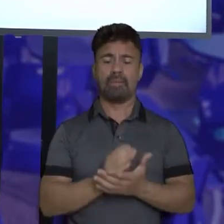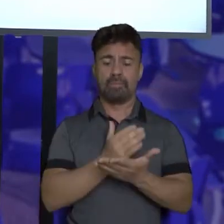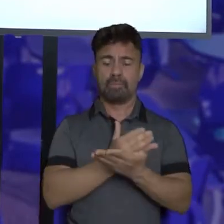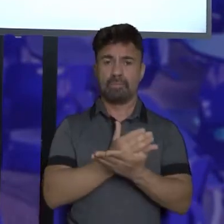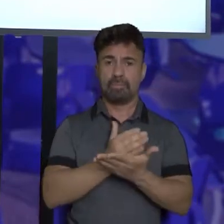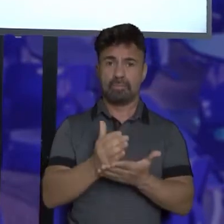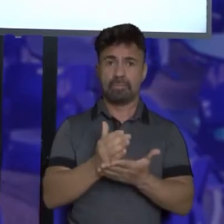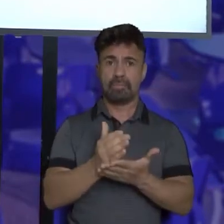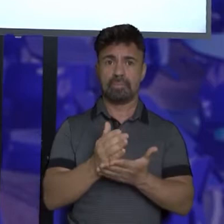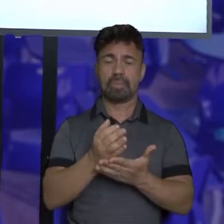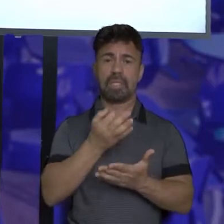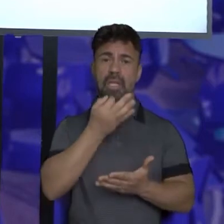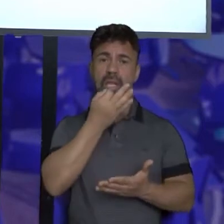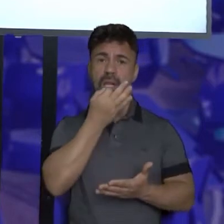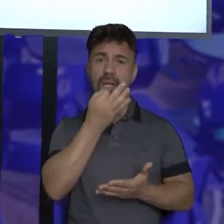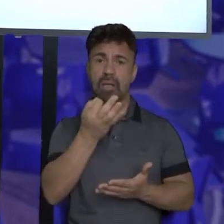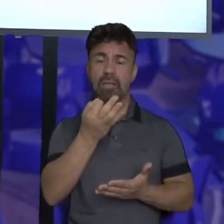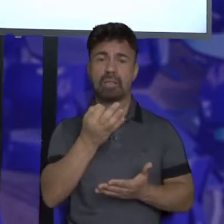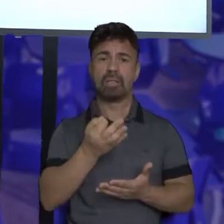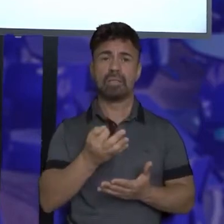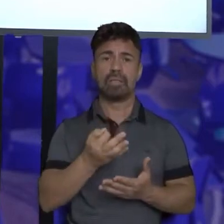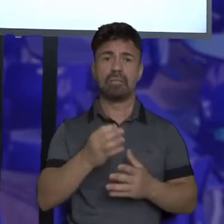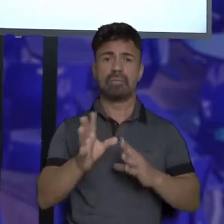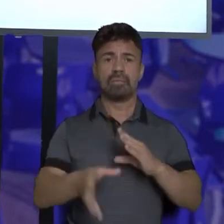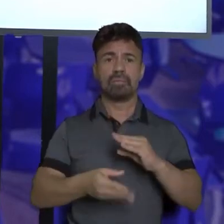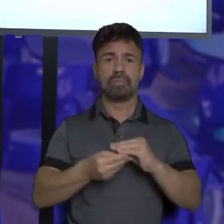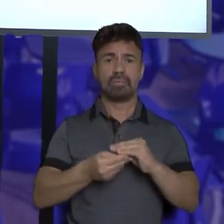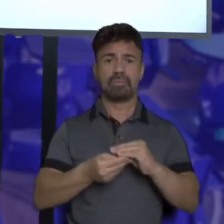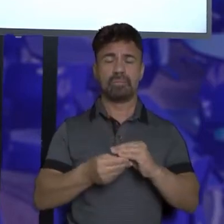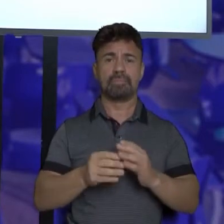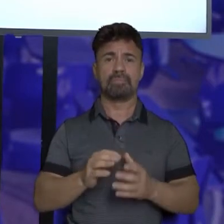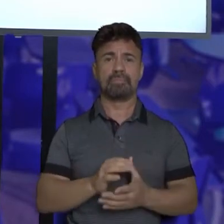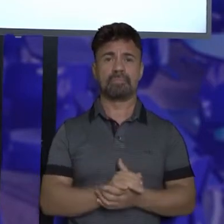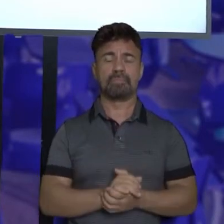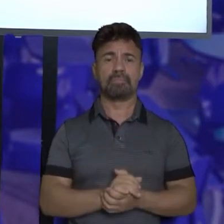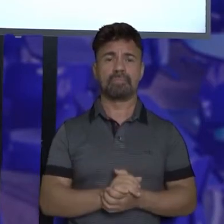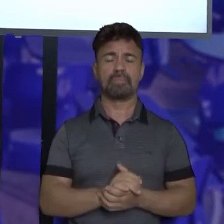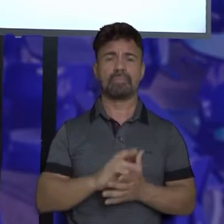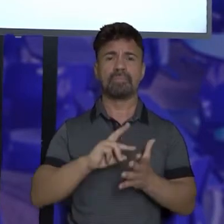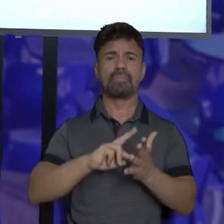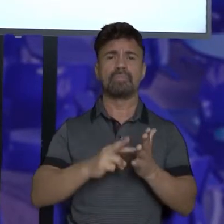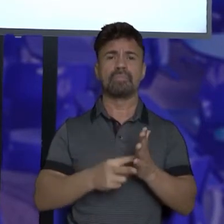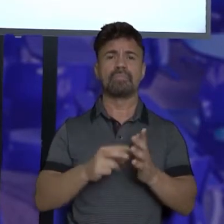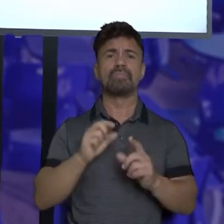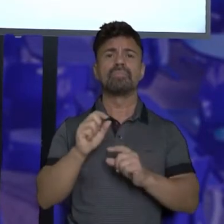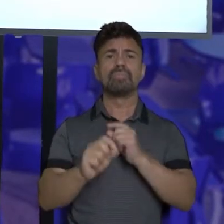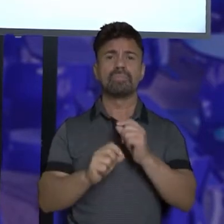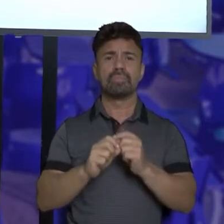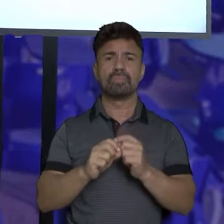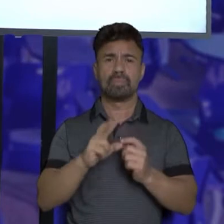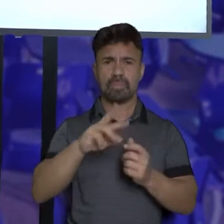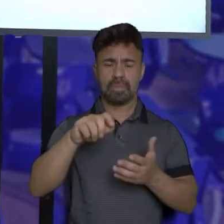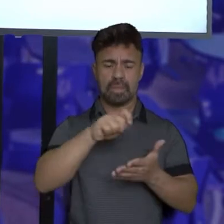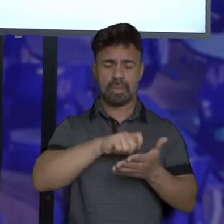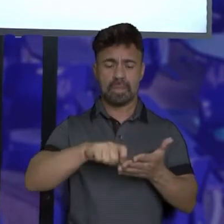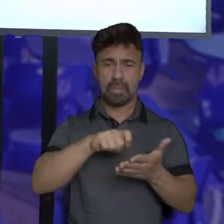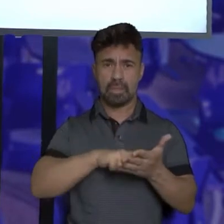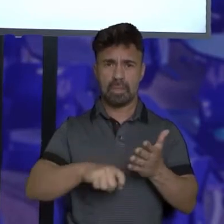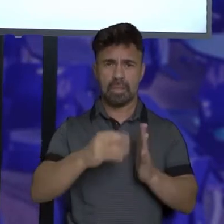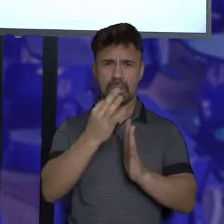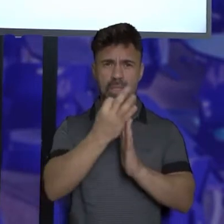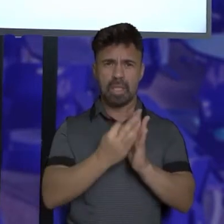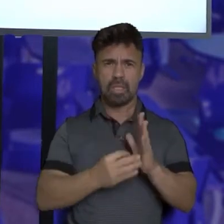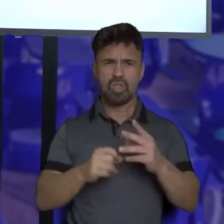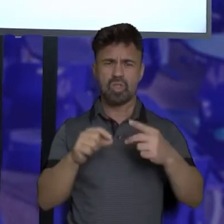introdução, argumentação e conclusão. Significa isso que você vai escrever um texto apenas com